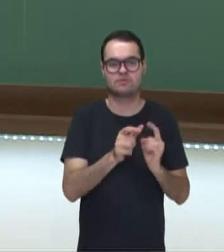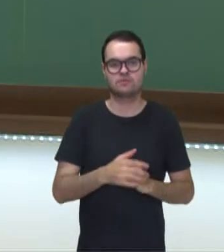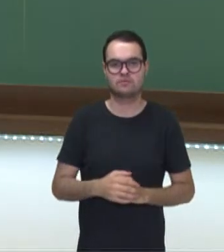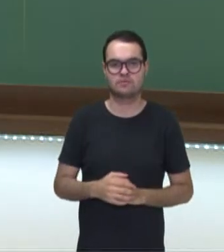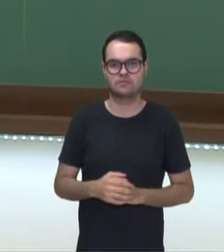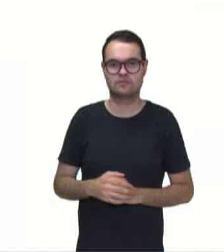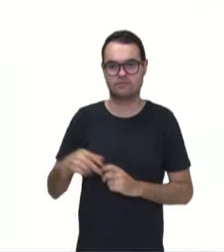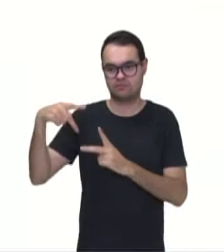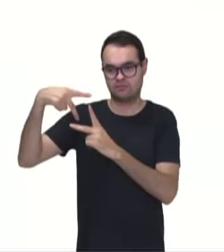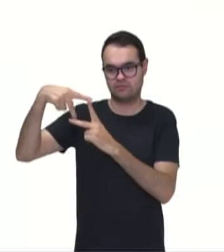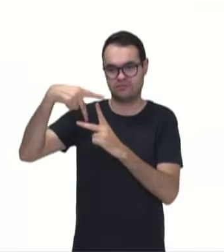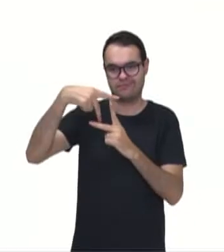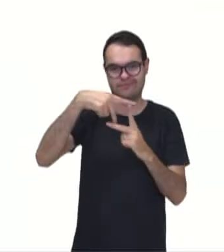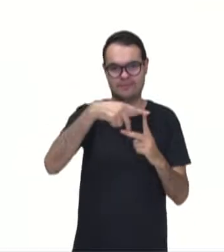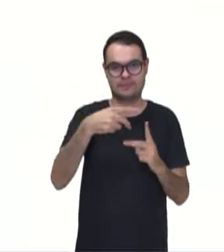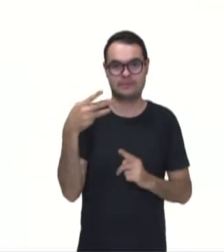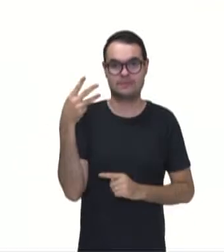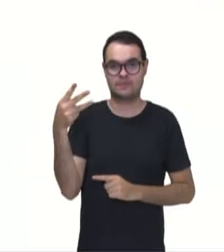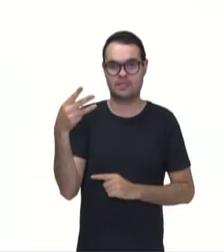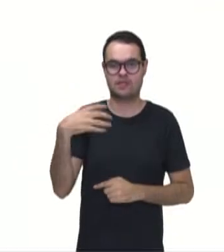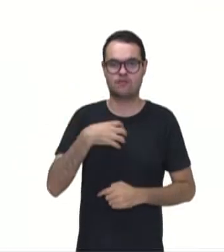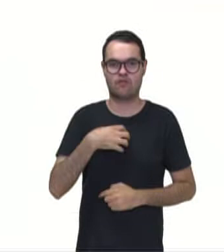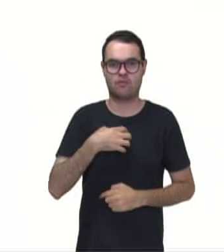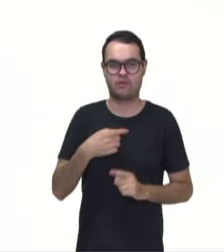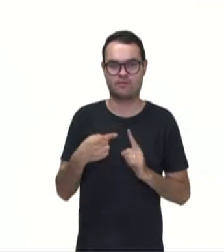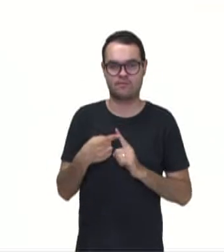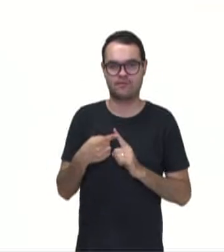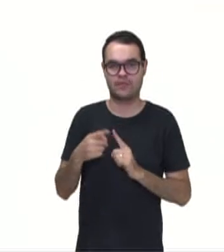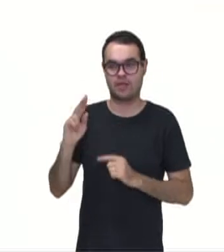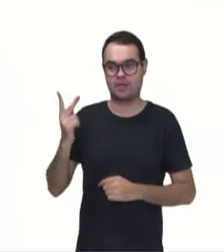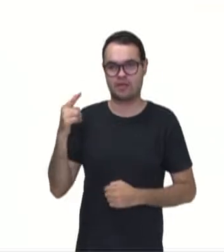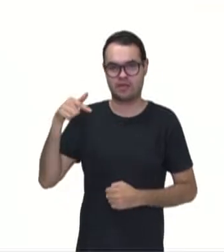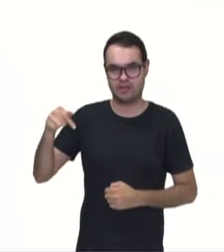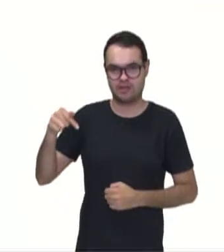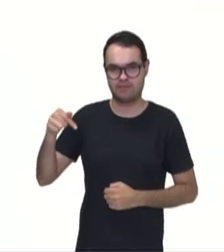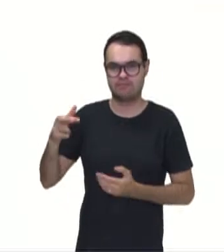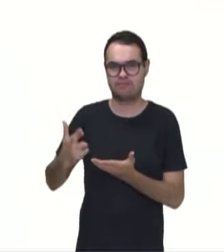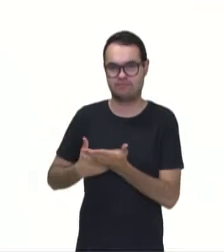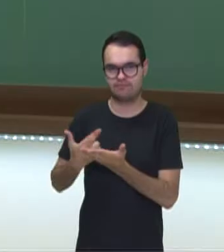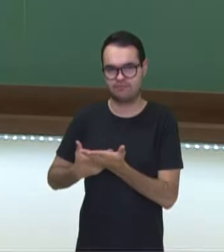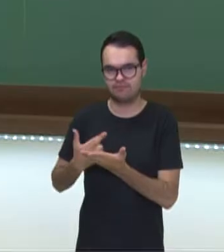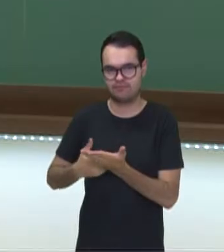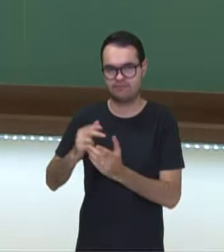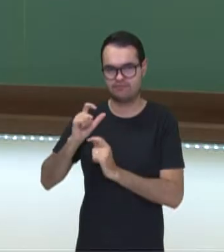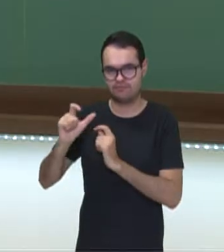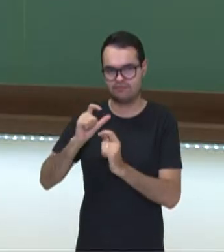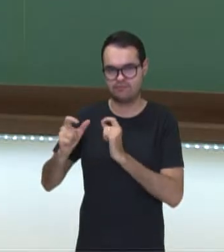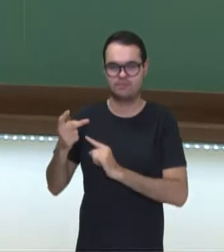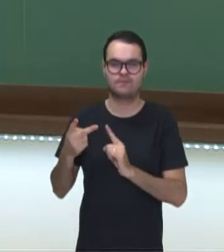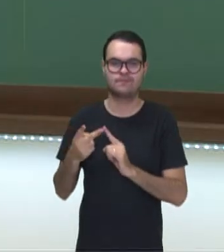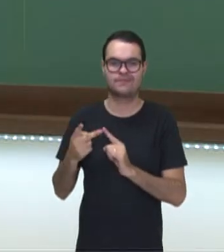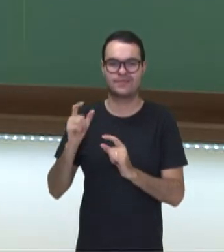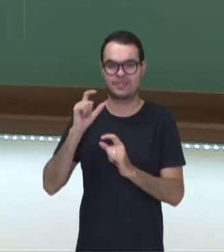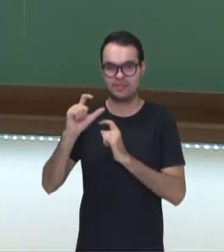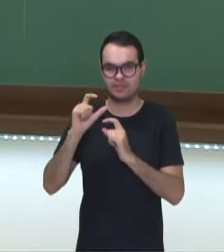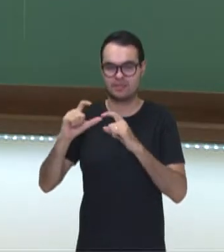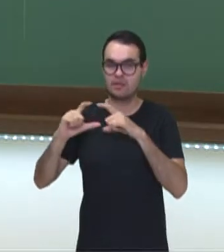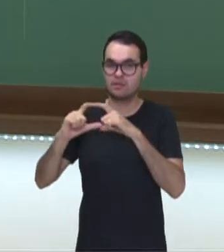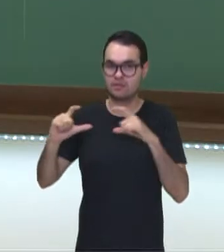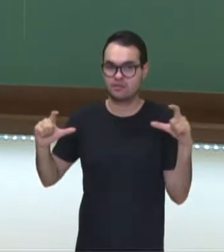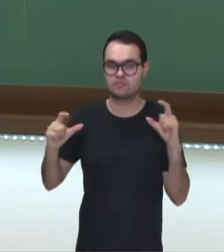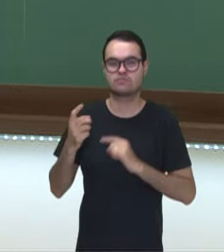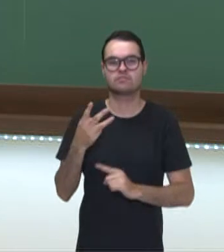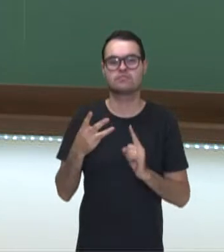se apresentar de 3 formas: HQs, tirinhas ou charges, Observem que o elemento